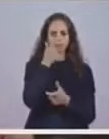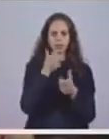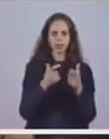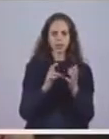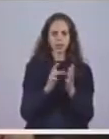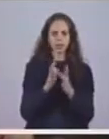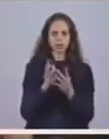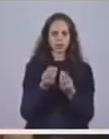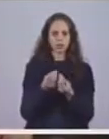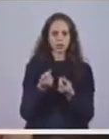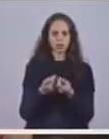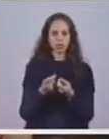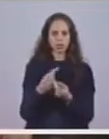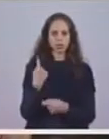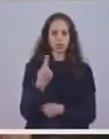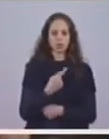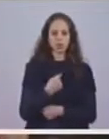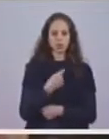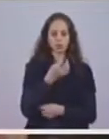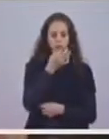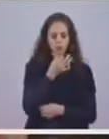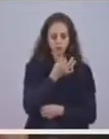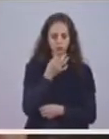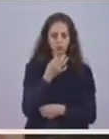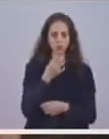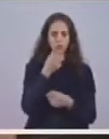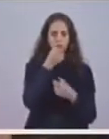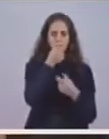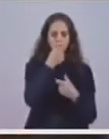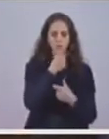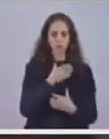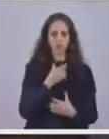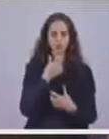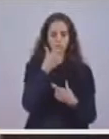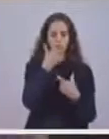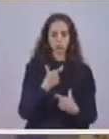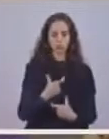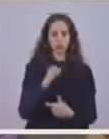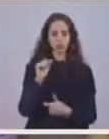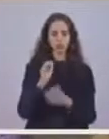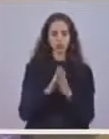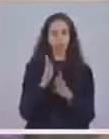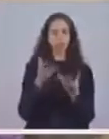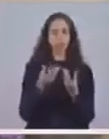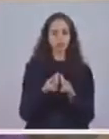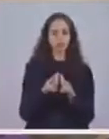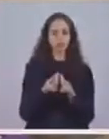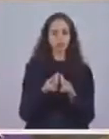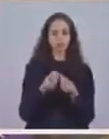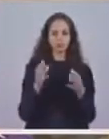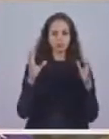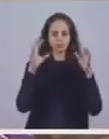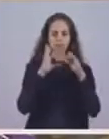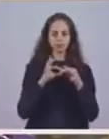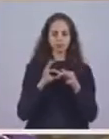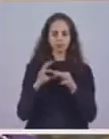Cristo, nós que comungamos o seu corpo e sangue. Ele, que é Deus convosco, na unidade